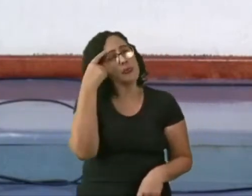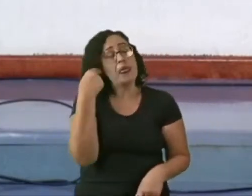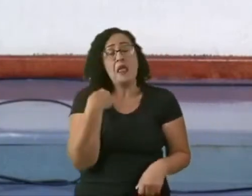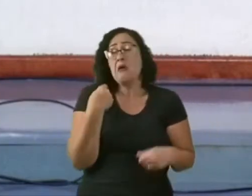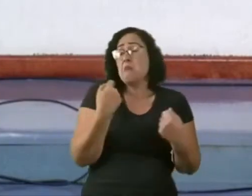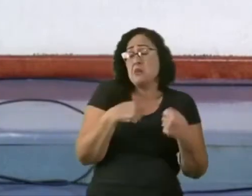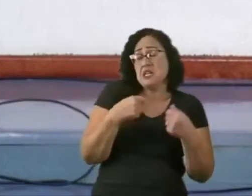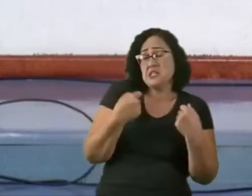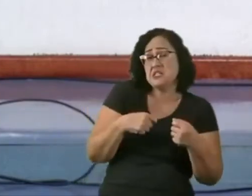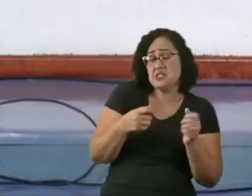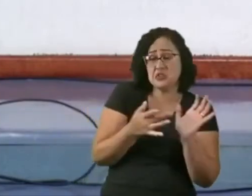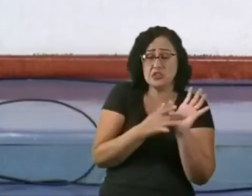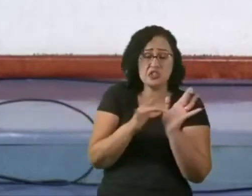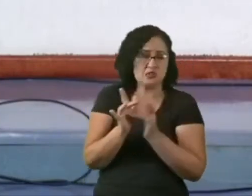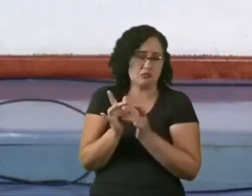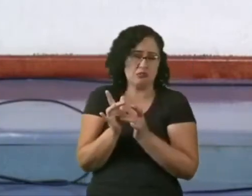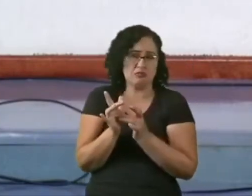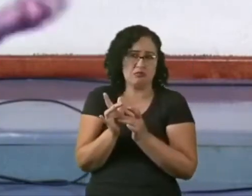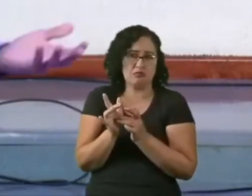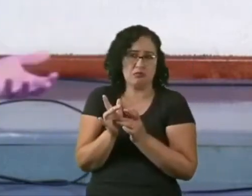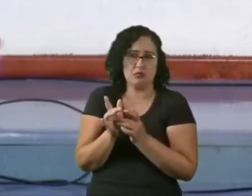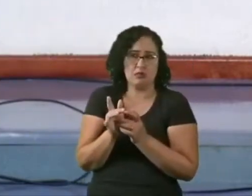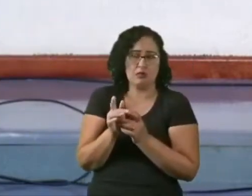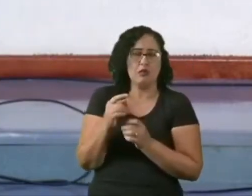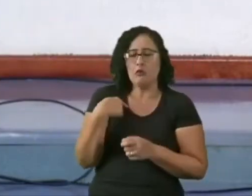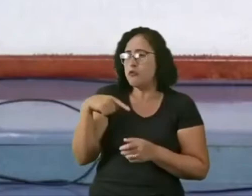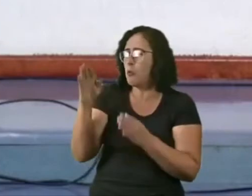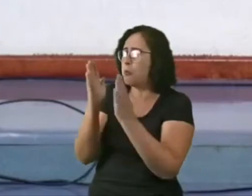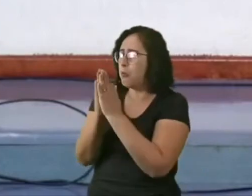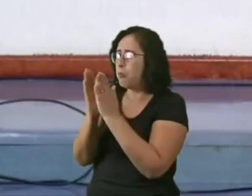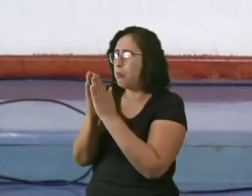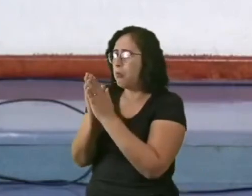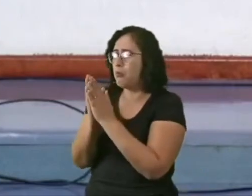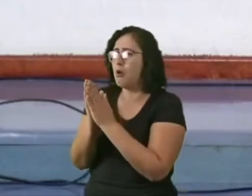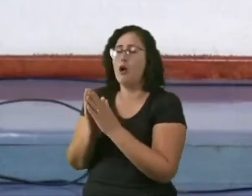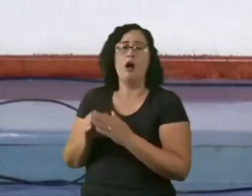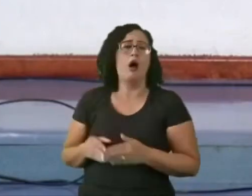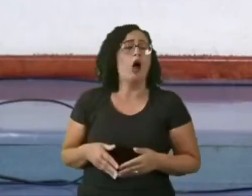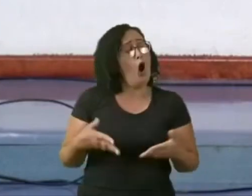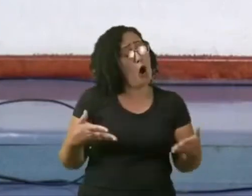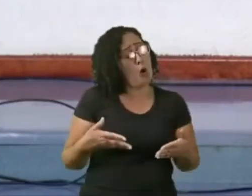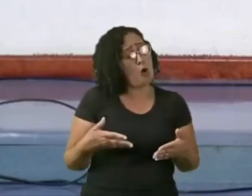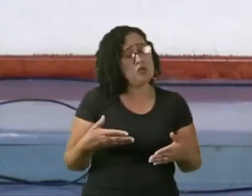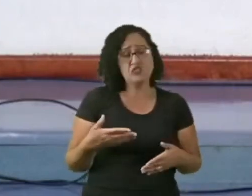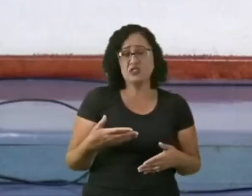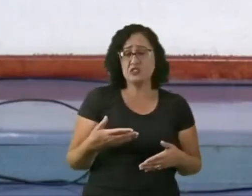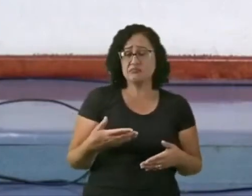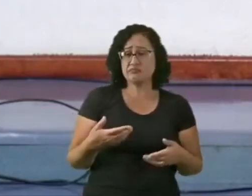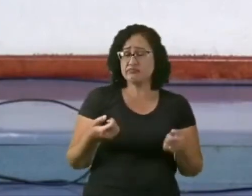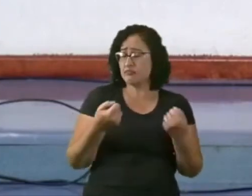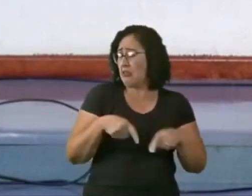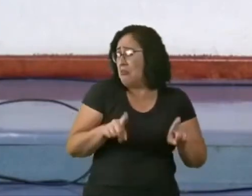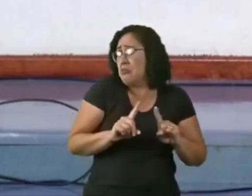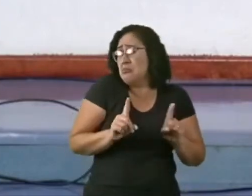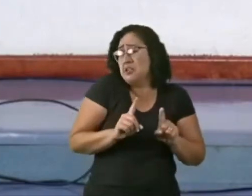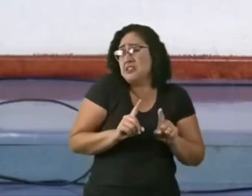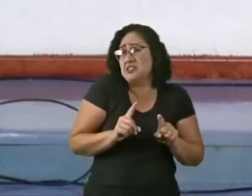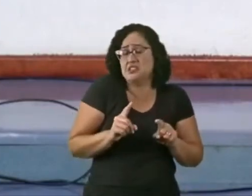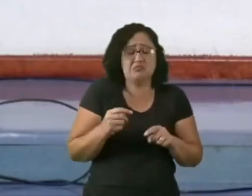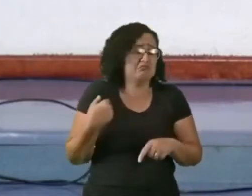um Jesus onde eu uso e jogo fora, um Jesus que quando eu precisar eu